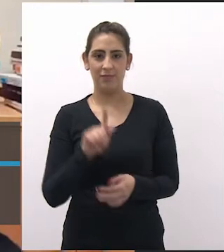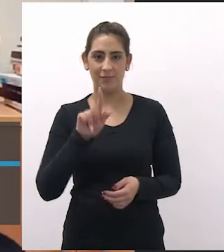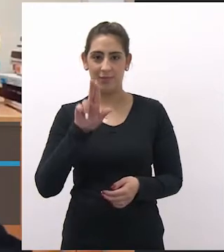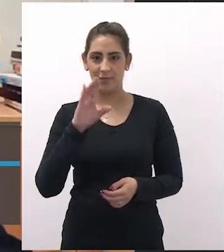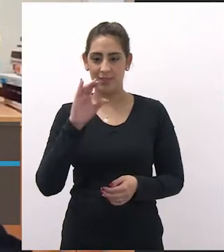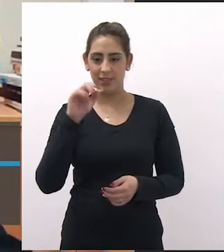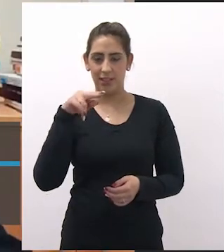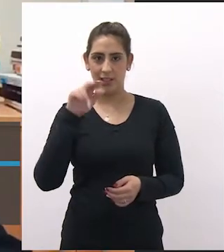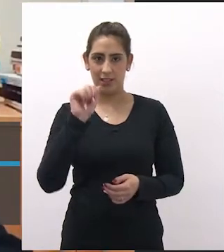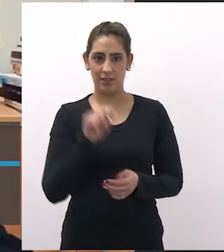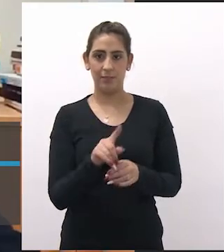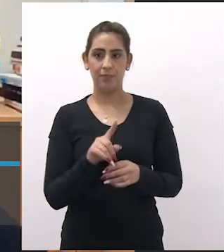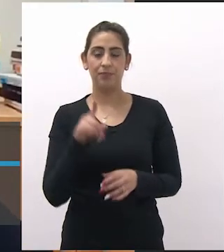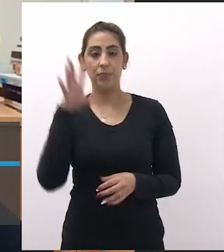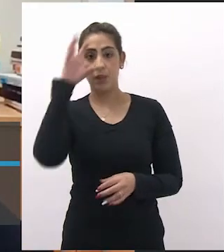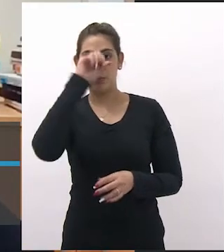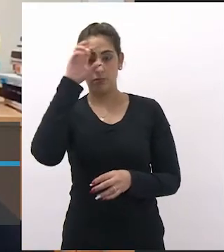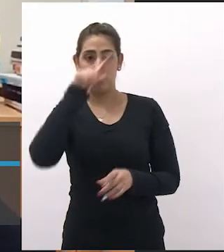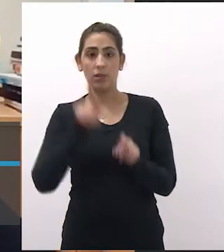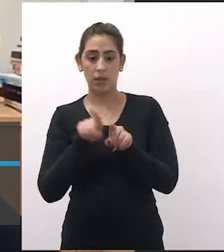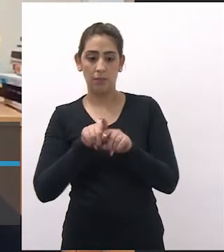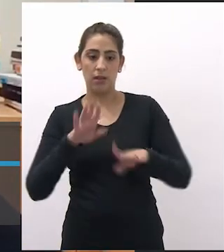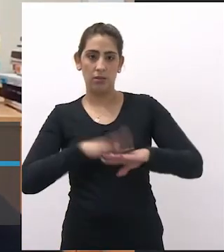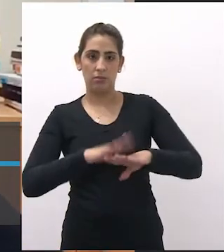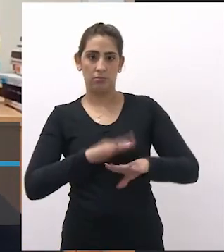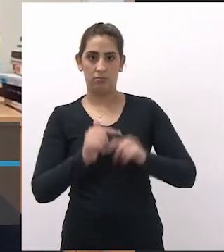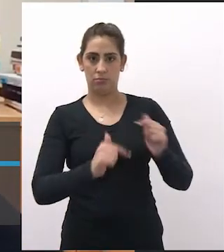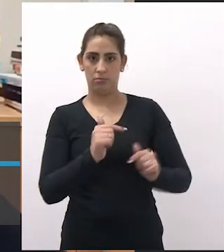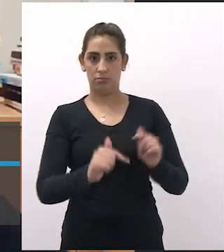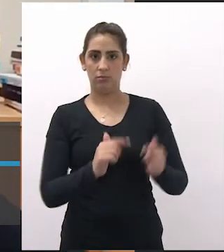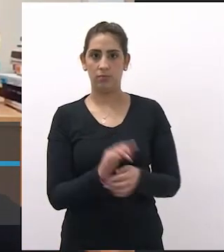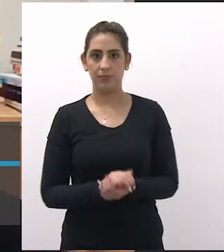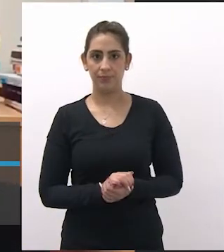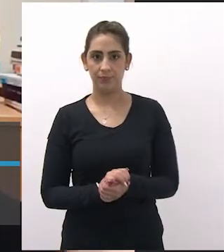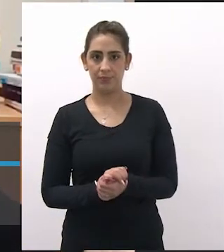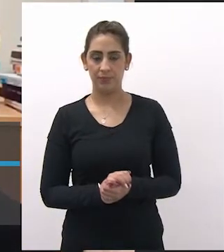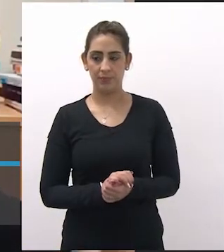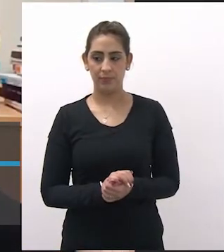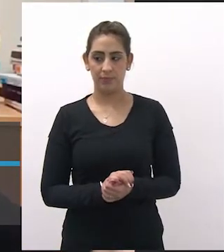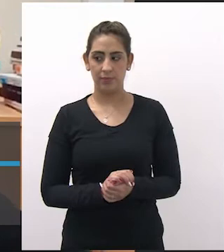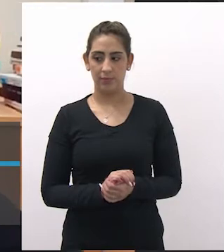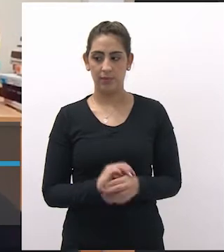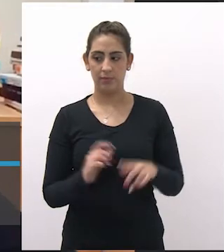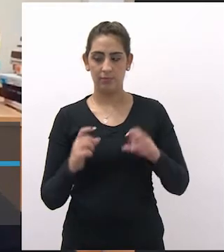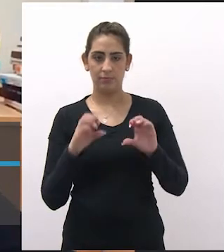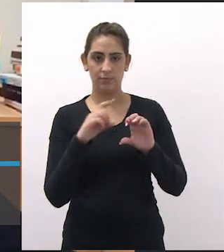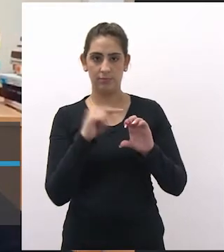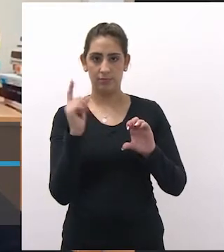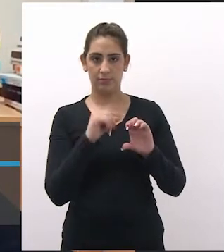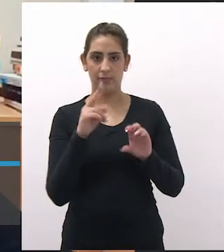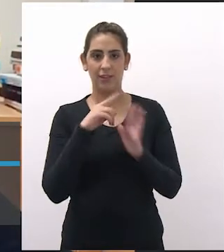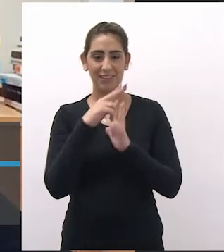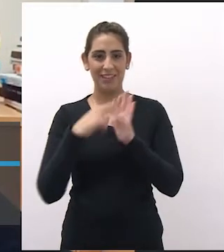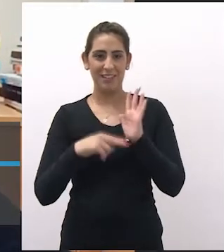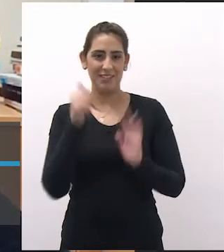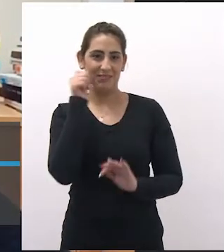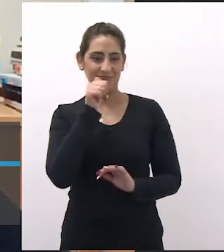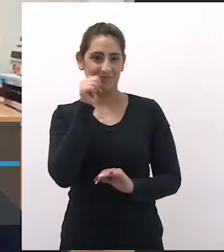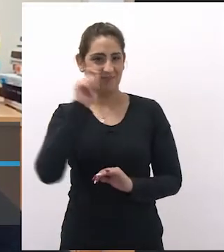e é também empreendedora. Então, o Lendo Mulheres Pretas, né,